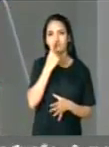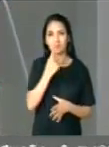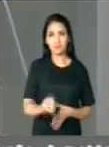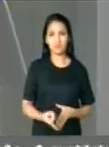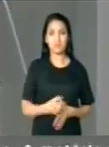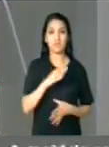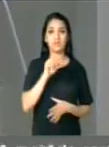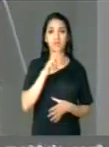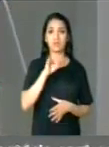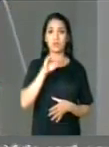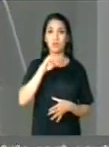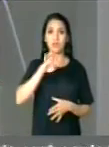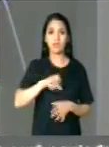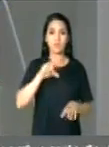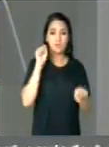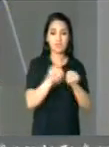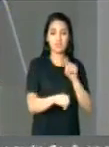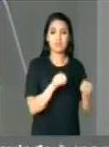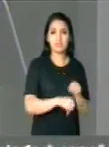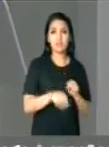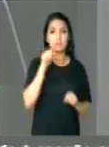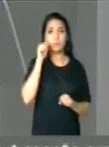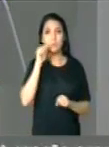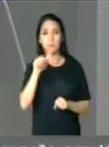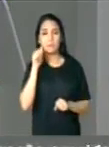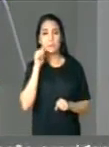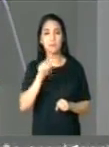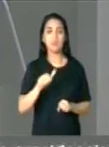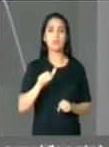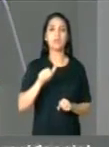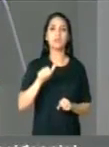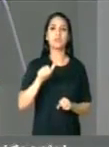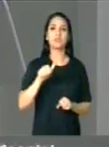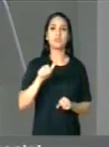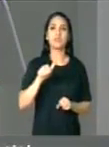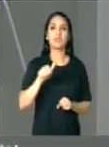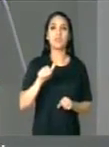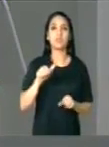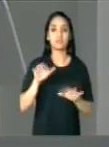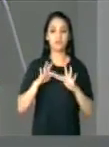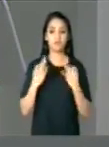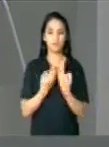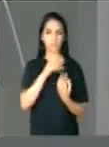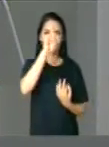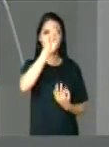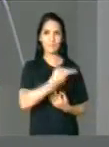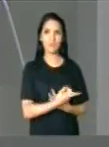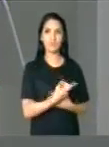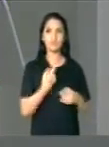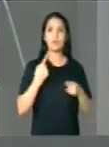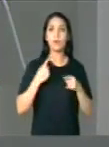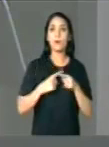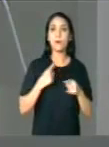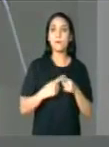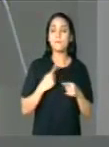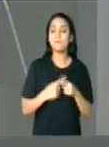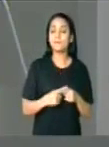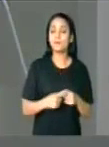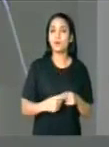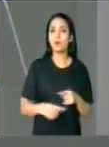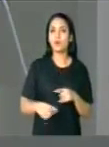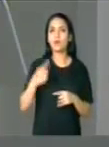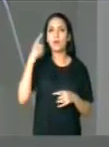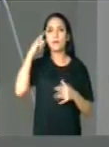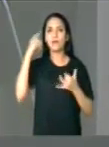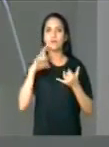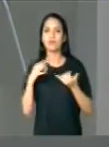de meninas ou mulheres, a mando da própria família por suspeita ou caso de transgressão sexual